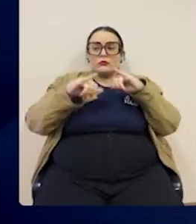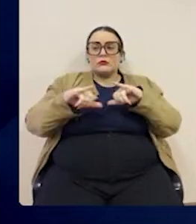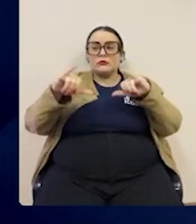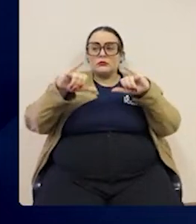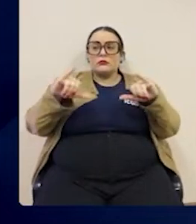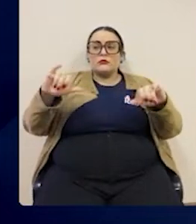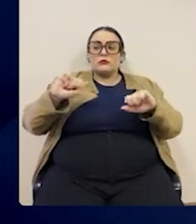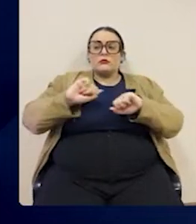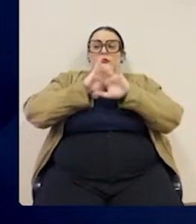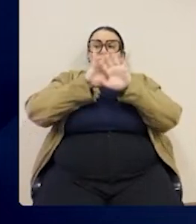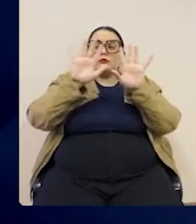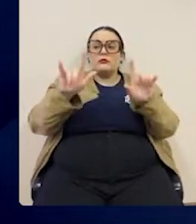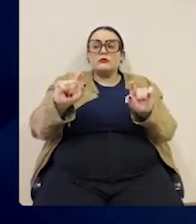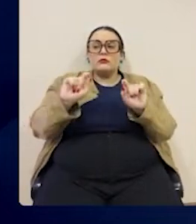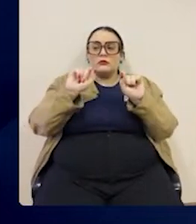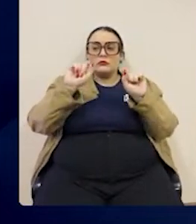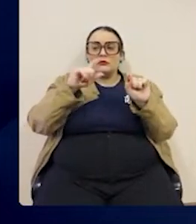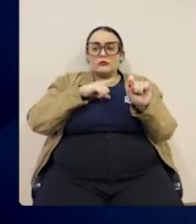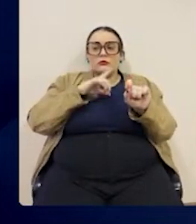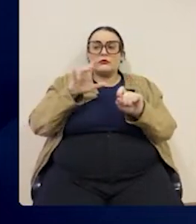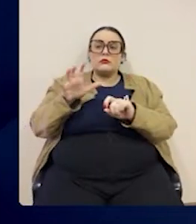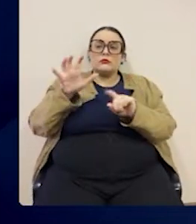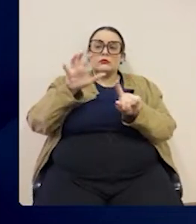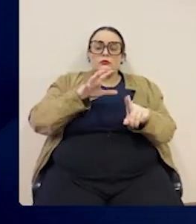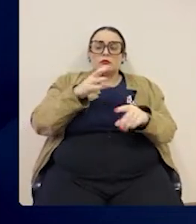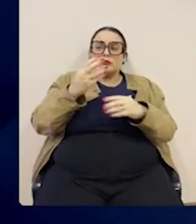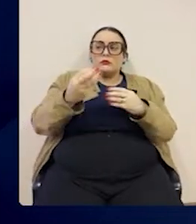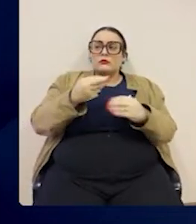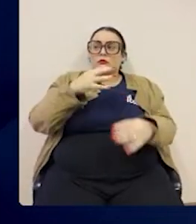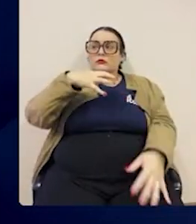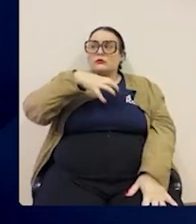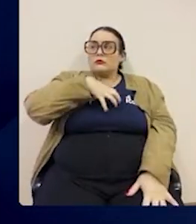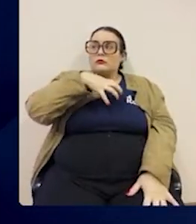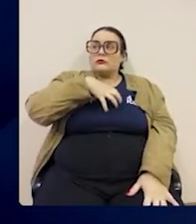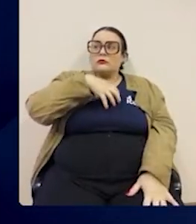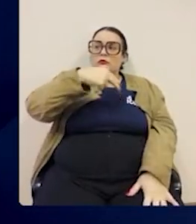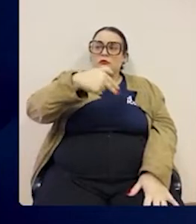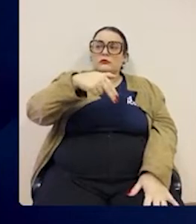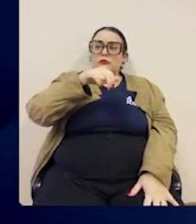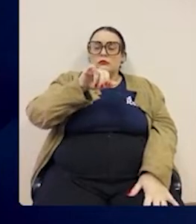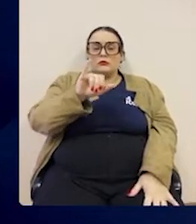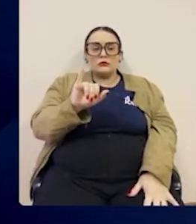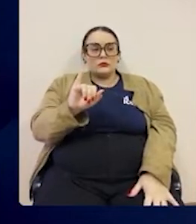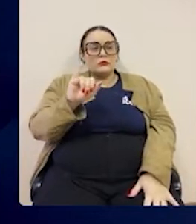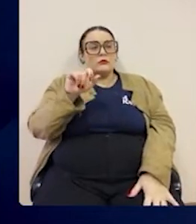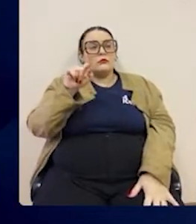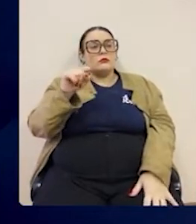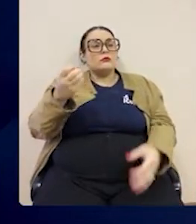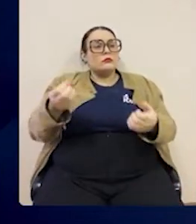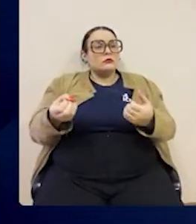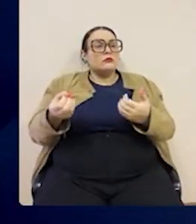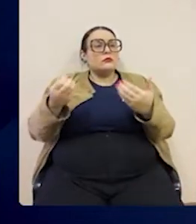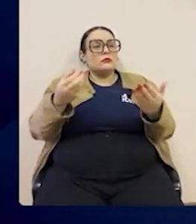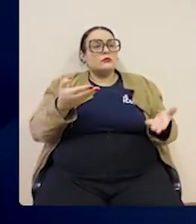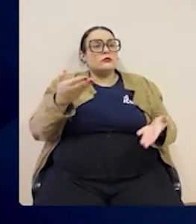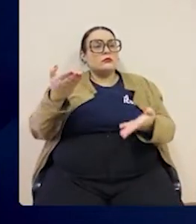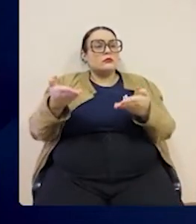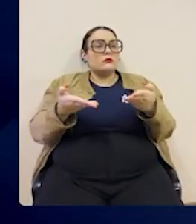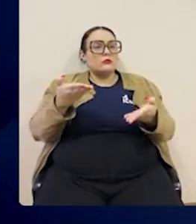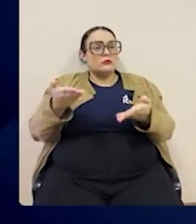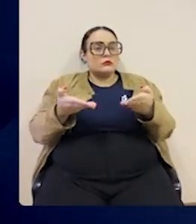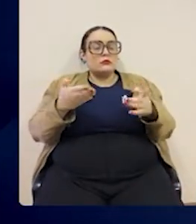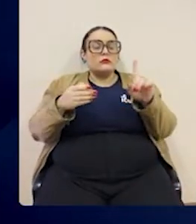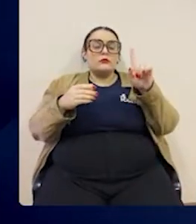de que a dosagem ela impacta a forma como o NHS oferta, né, essas terapias que são